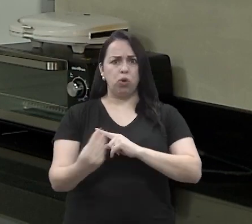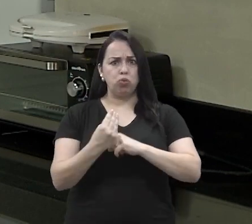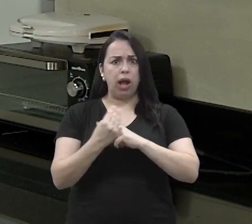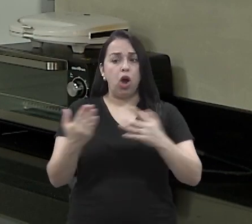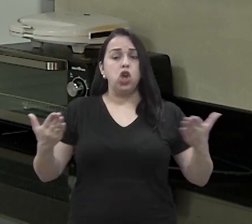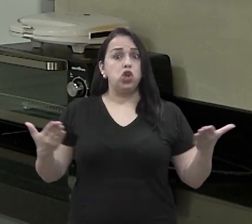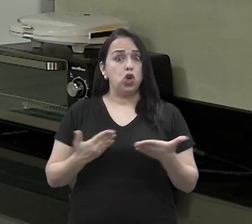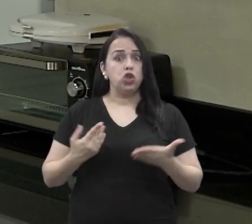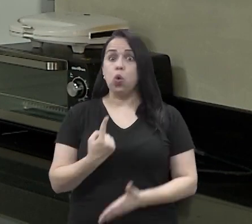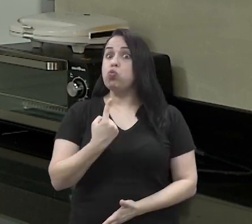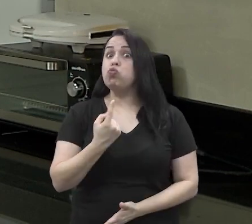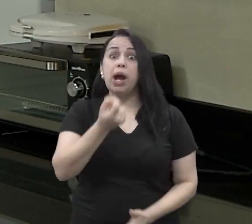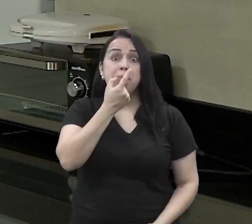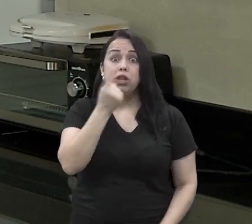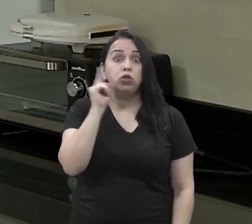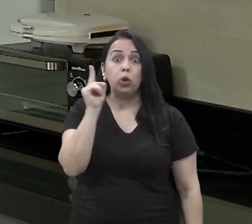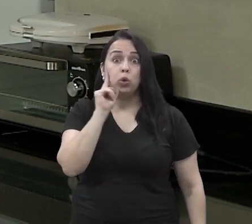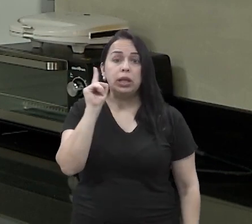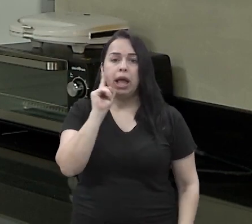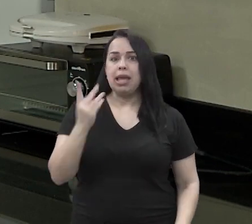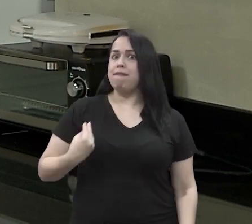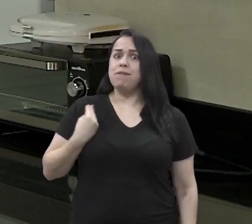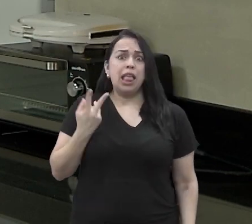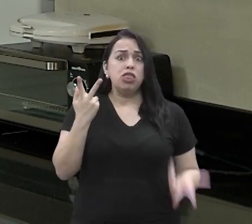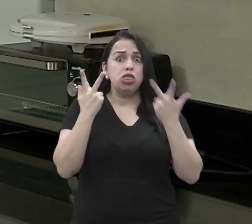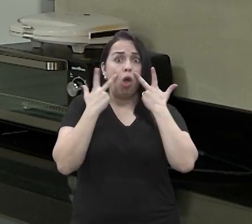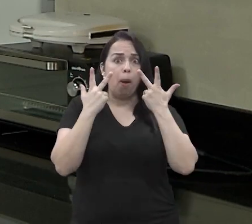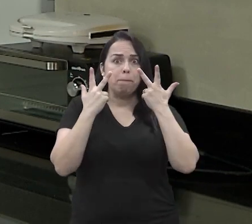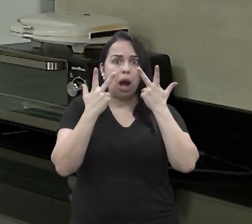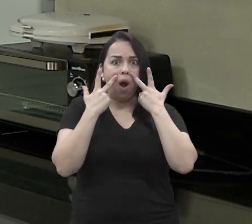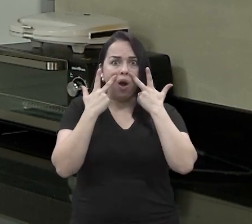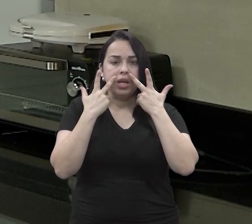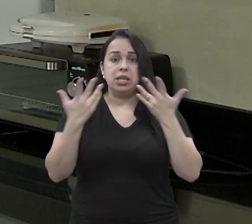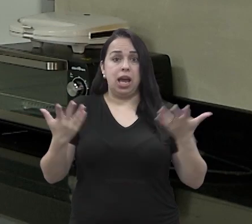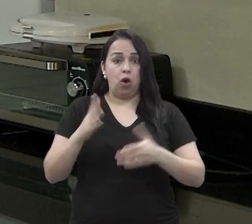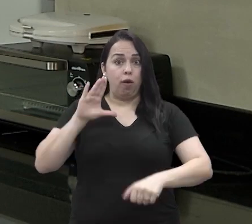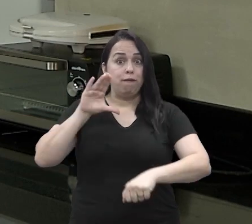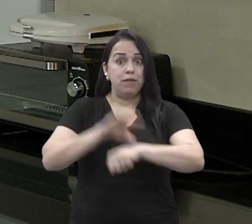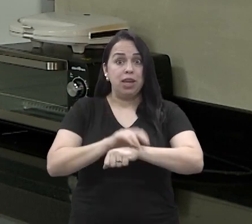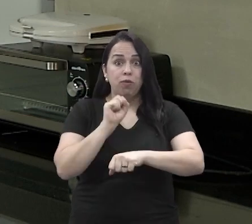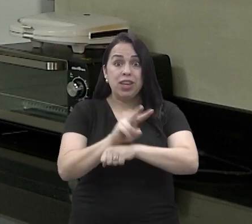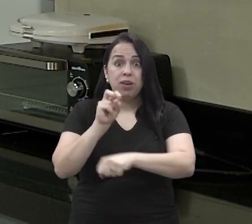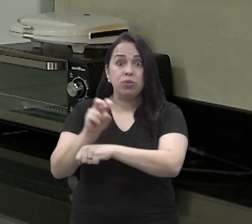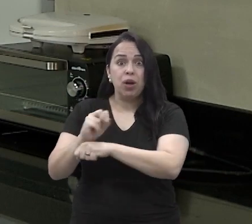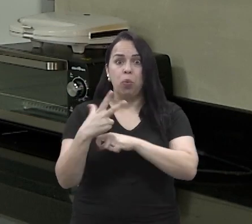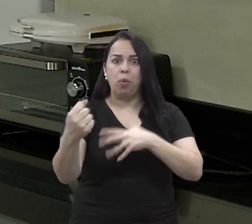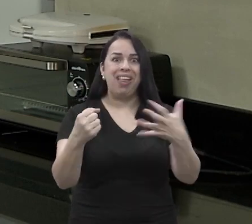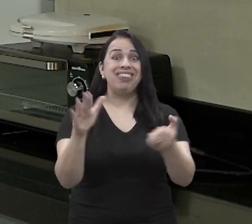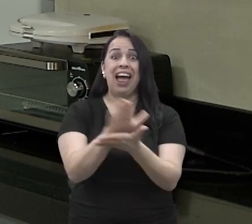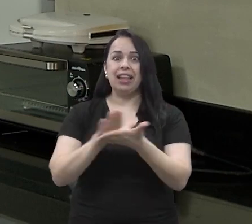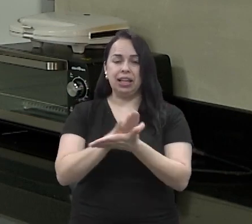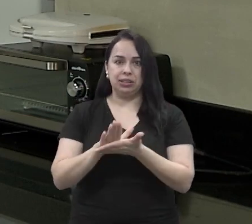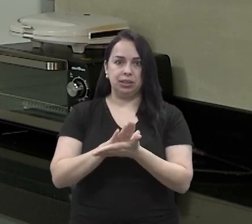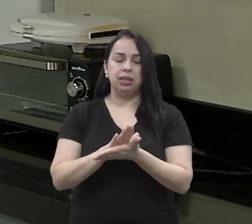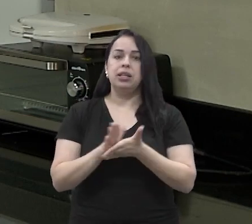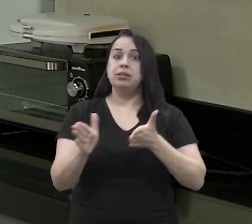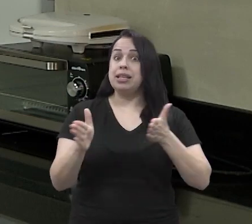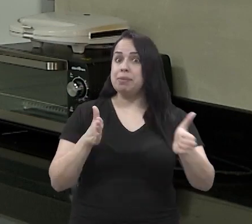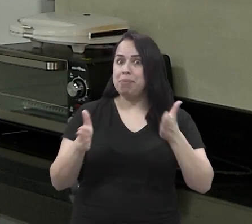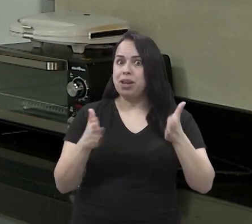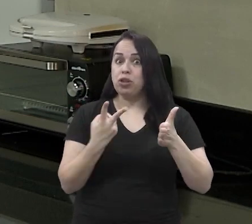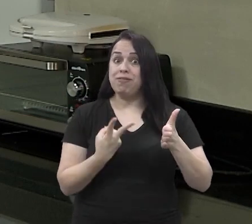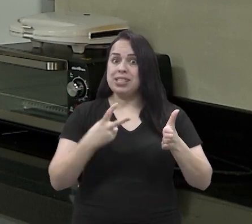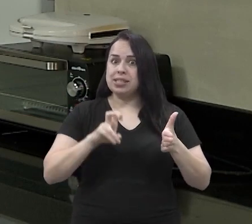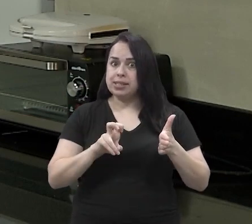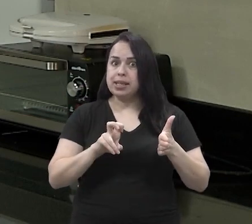evolução toda desses medicamentos que a medicina, a ciência, foram juntando vários em 1 comprimido, tal. Então foi